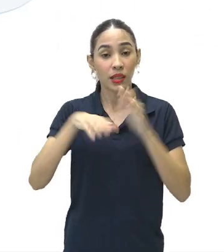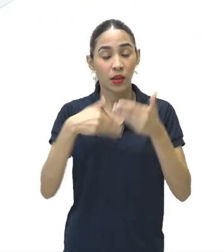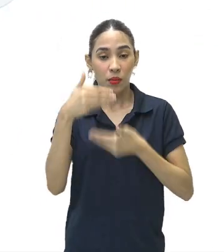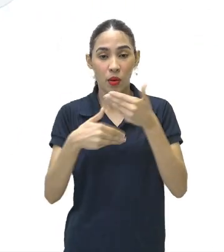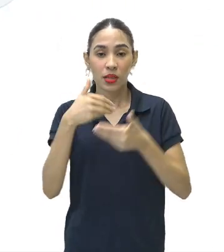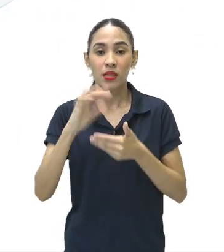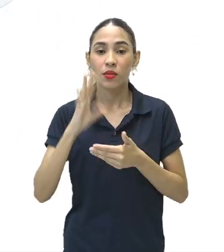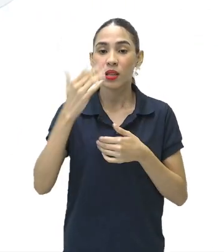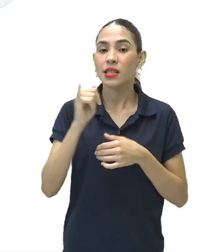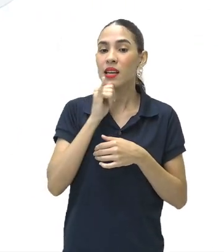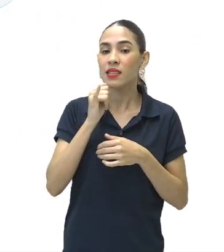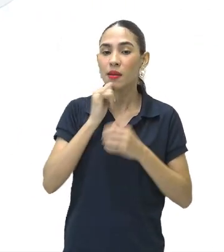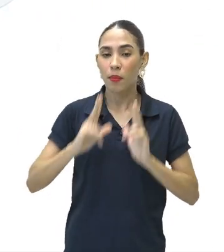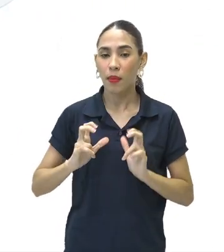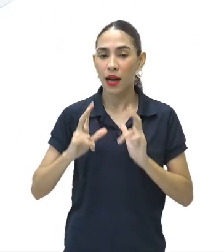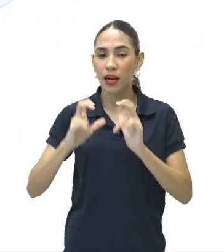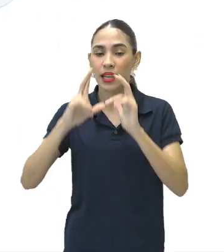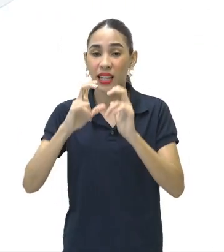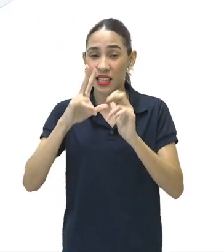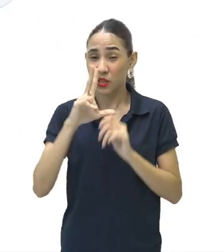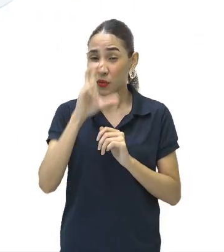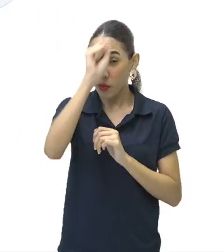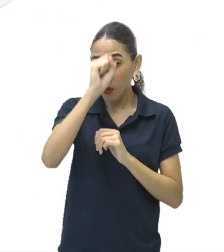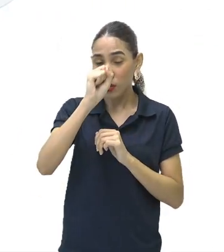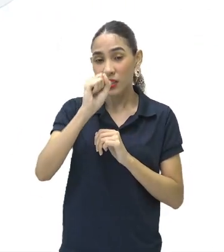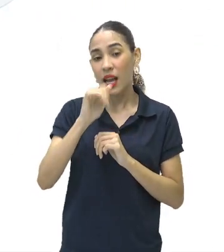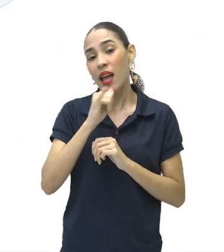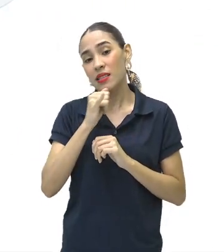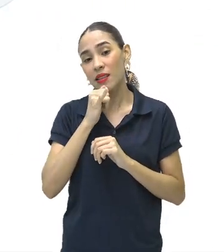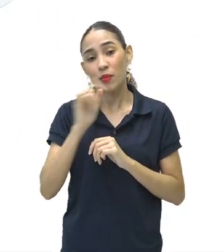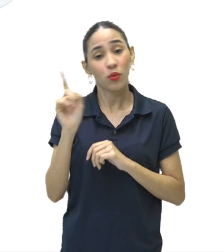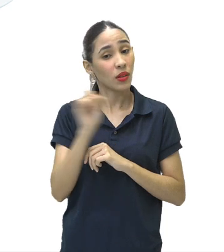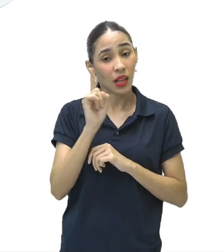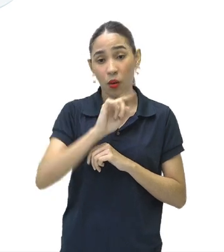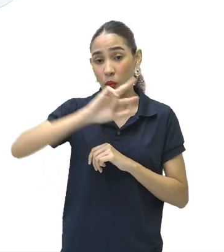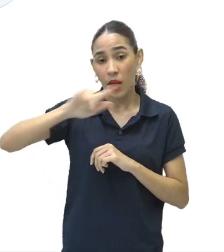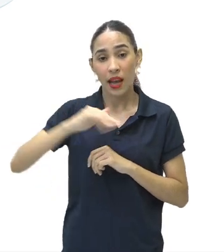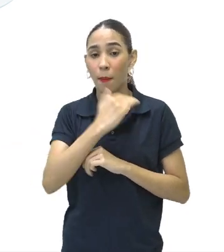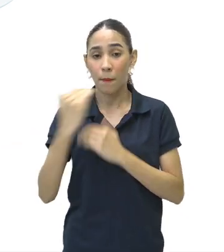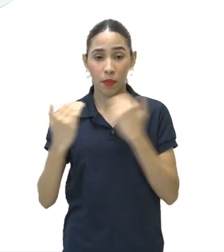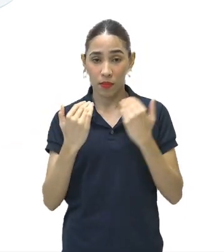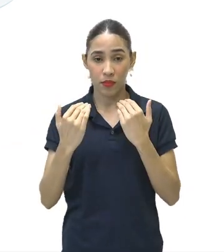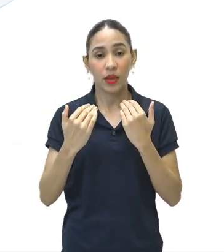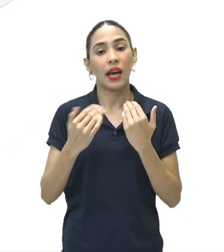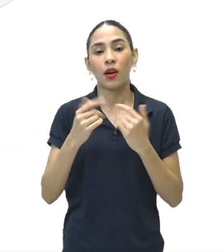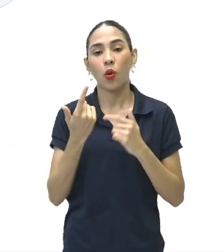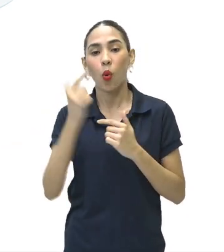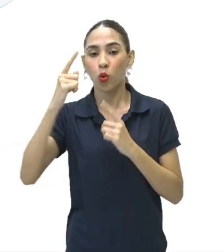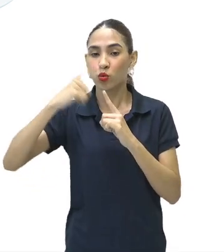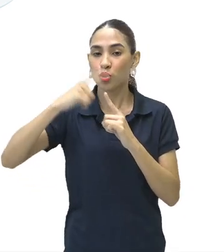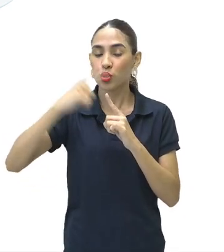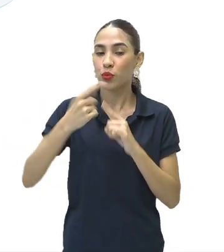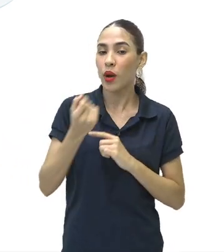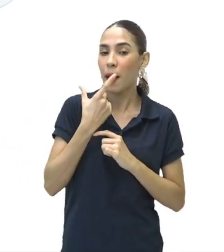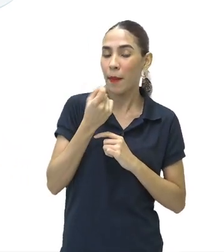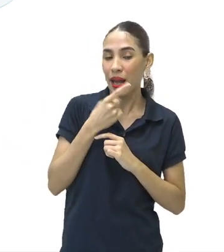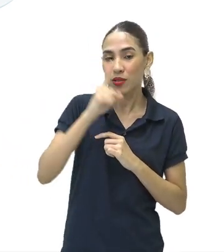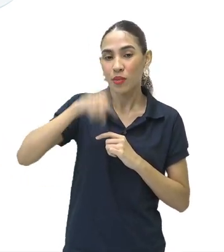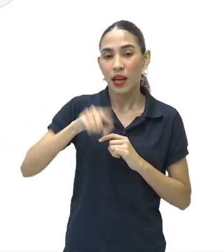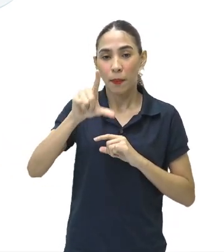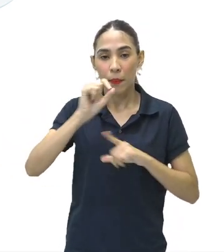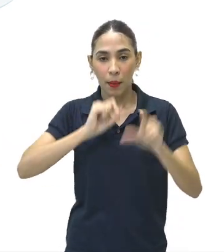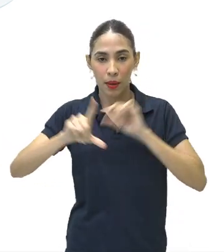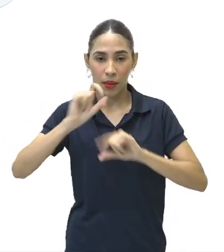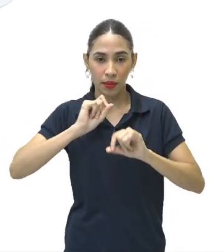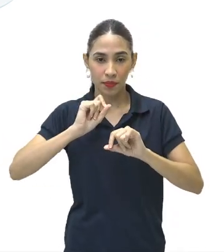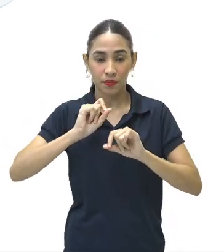processo ocorre quando bactérias resistentes, ou seja, que não são mortas por determinado tipo de antibiótico, são